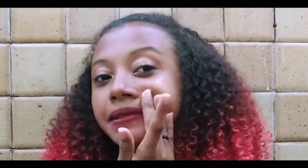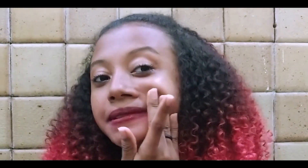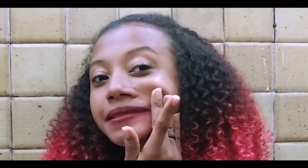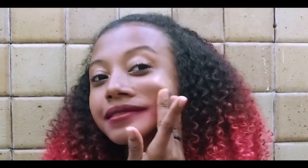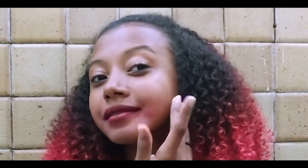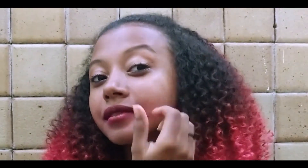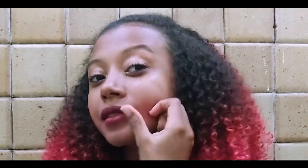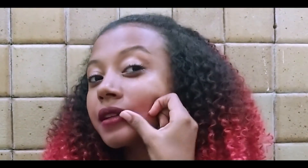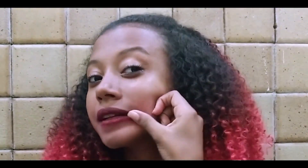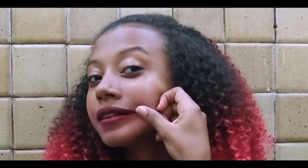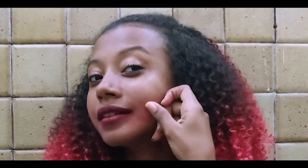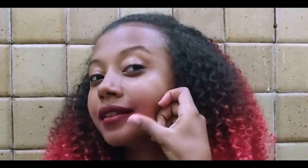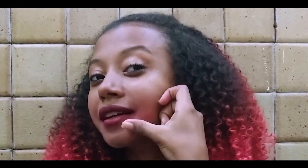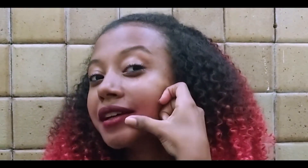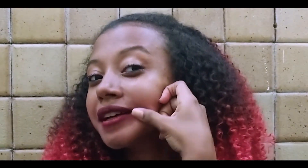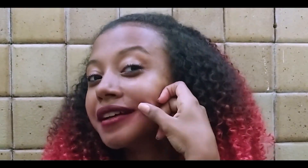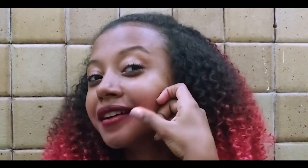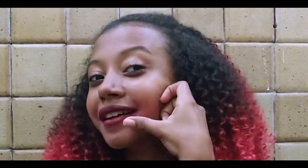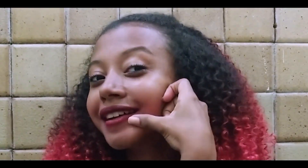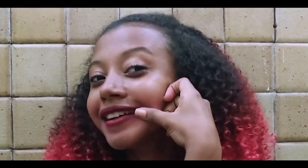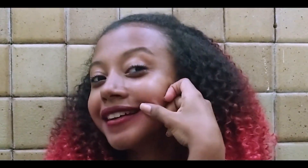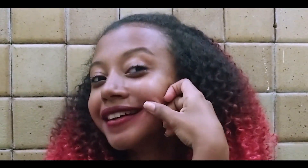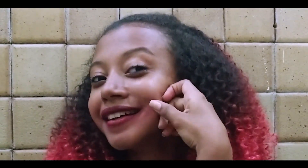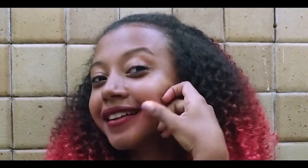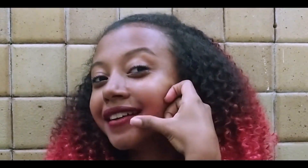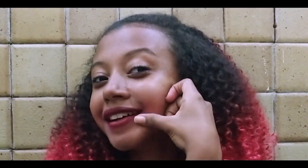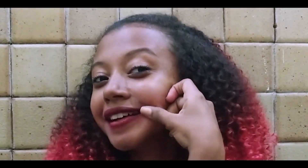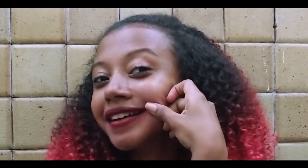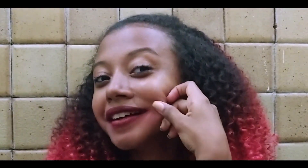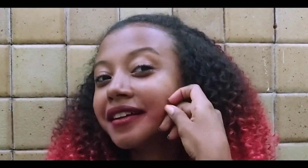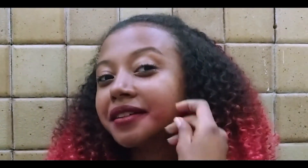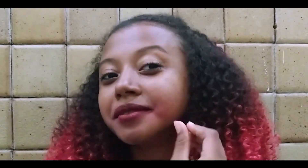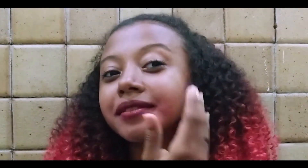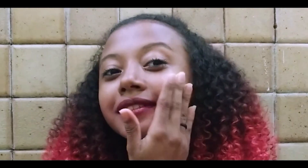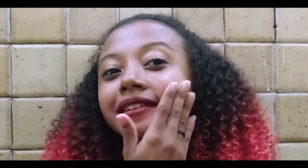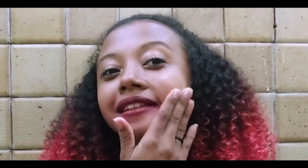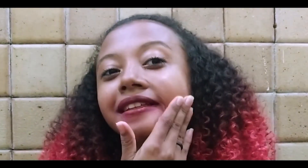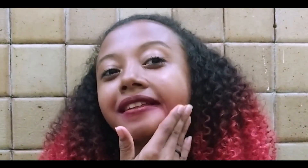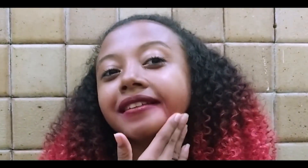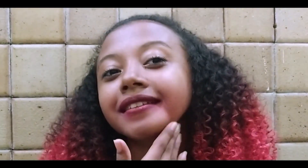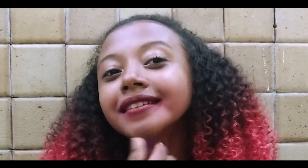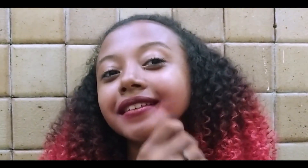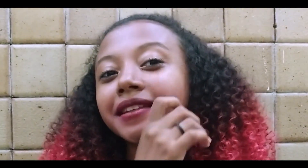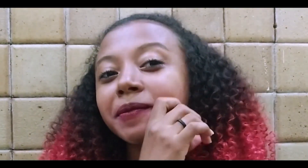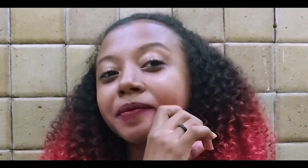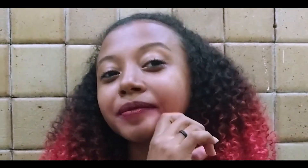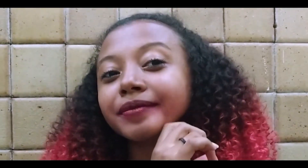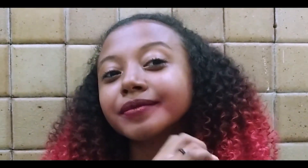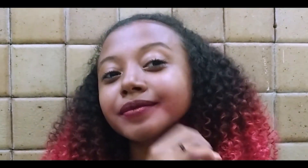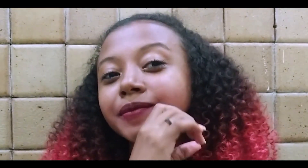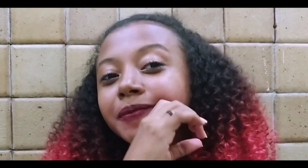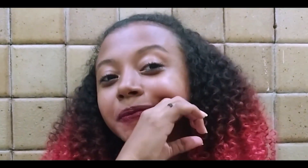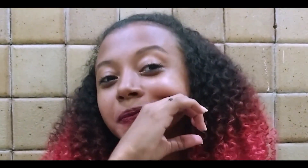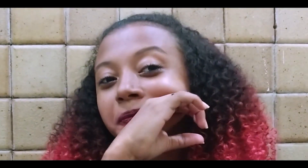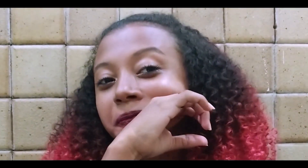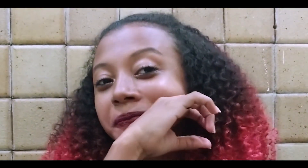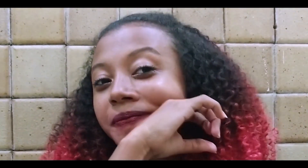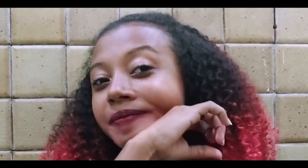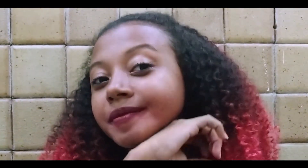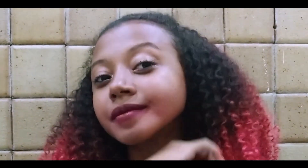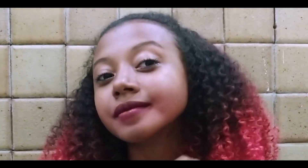sua casa não te define, sua carne não te define, você é